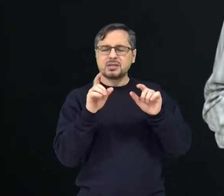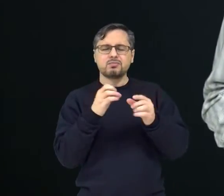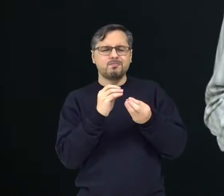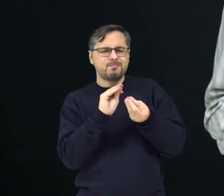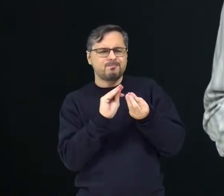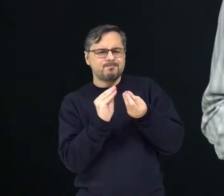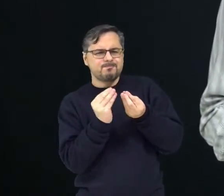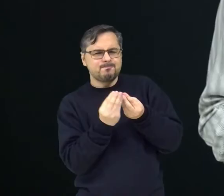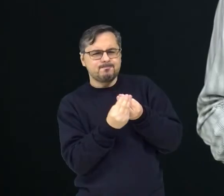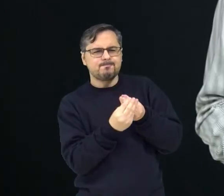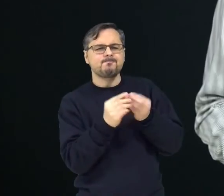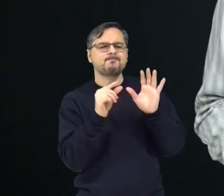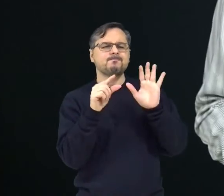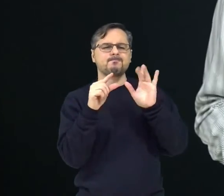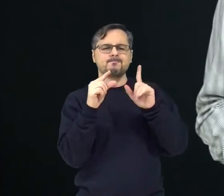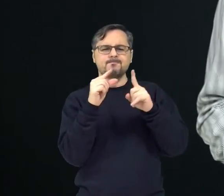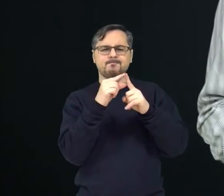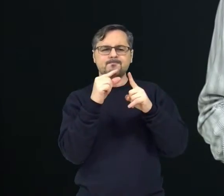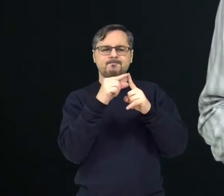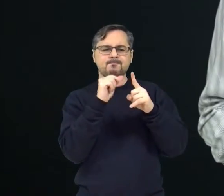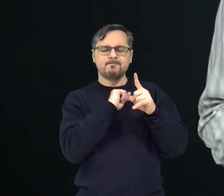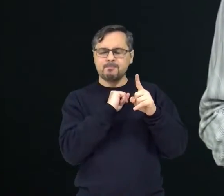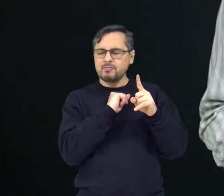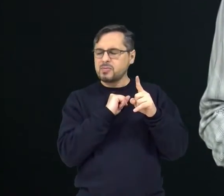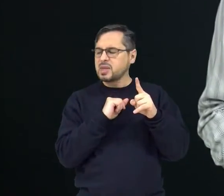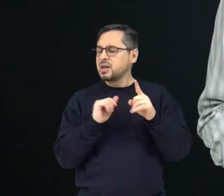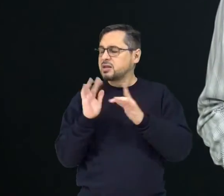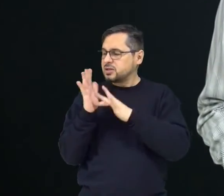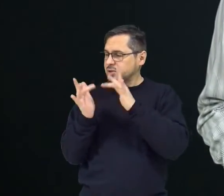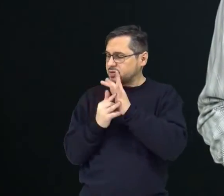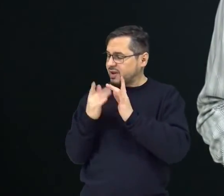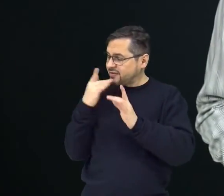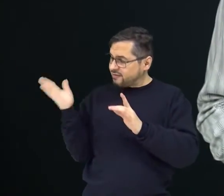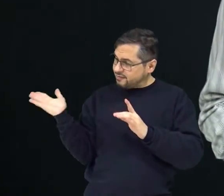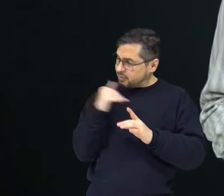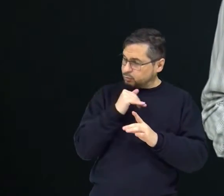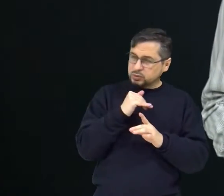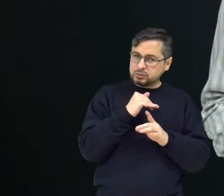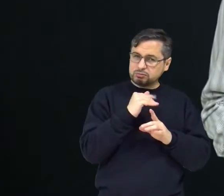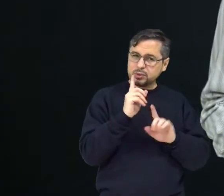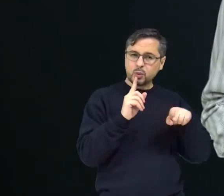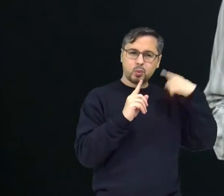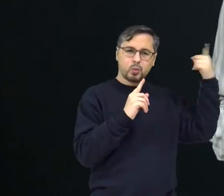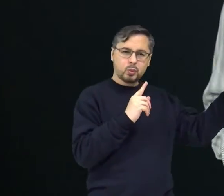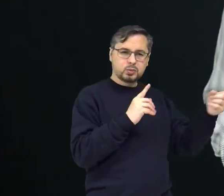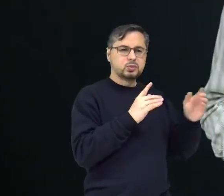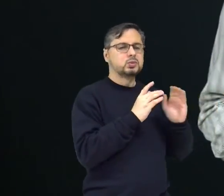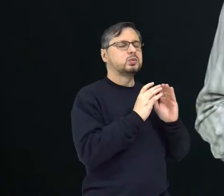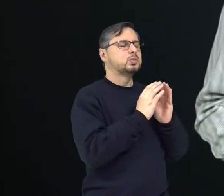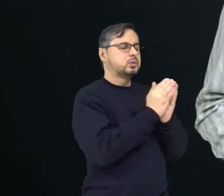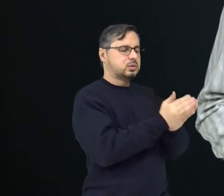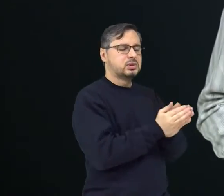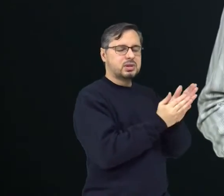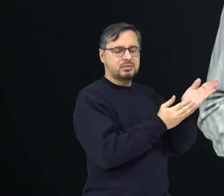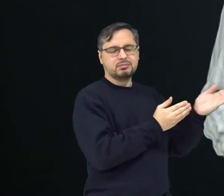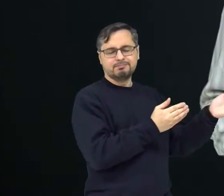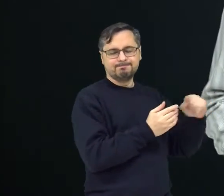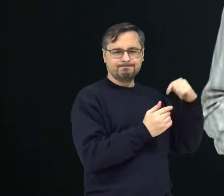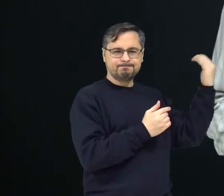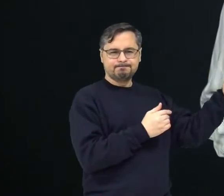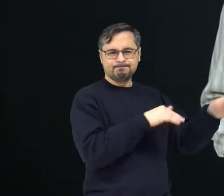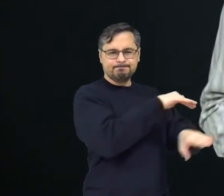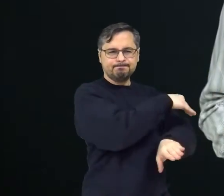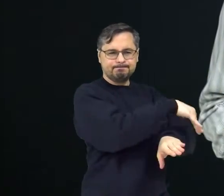diz: vamos para o outro lado. O convite foi feito por Jesus.